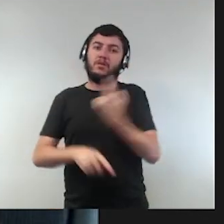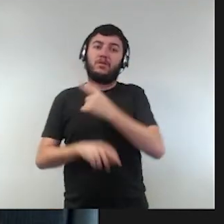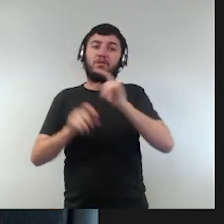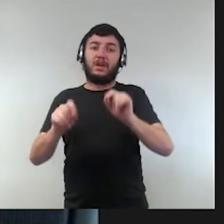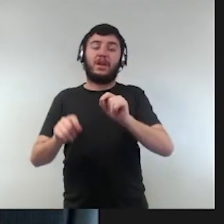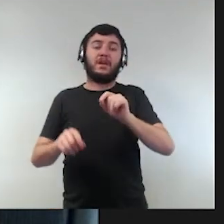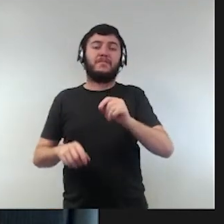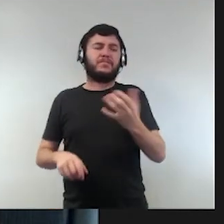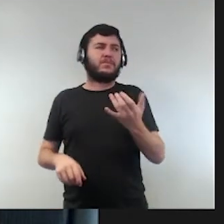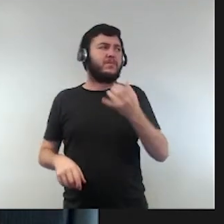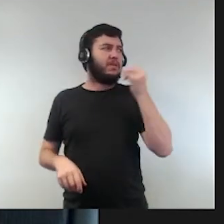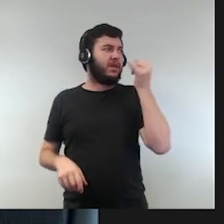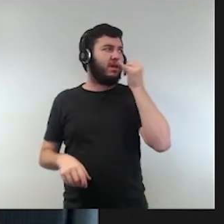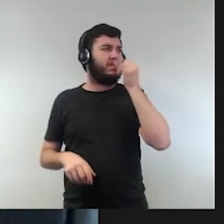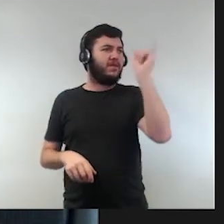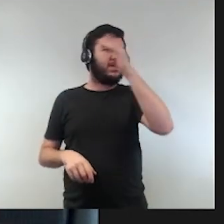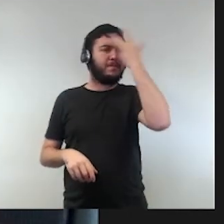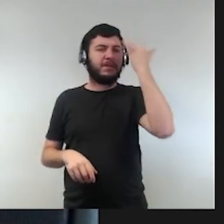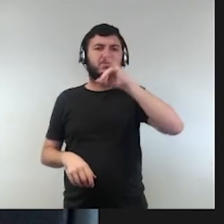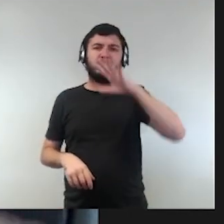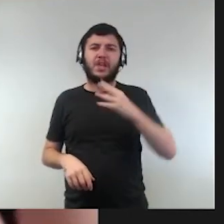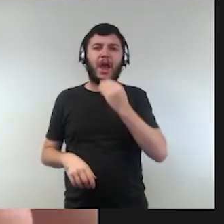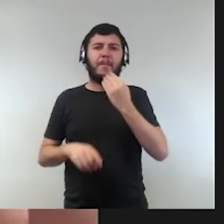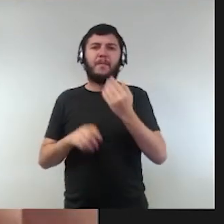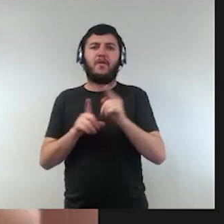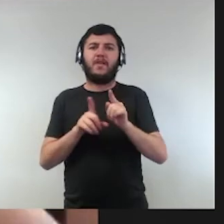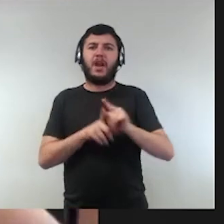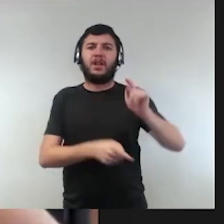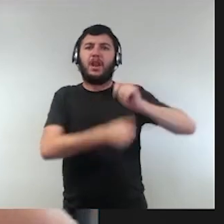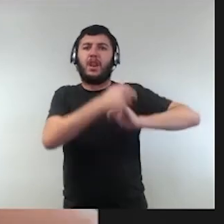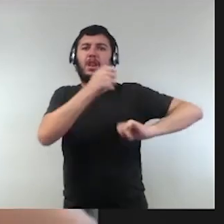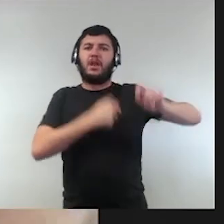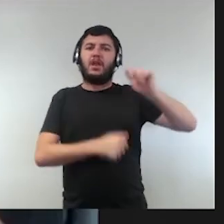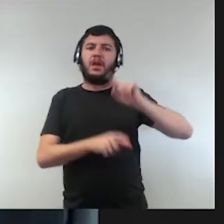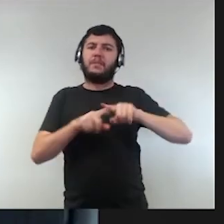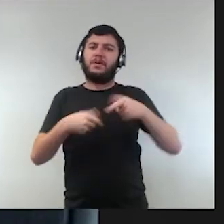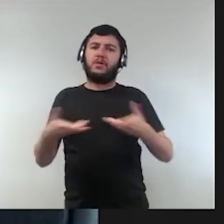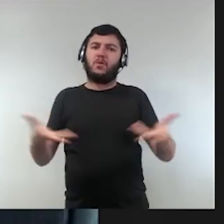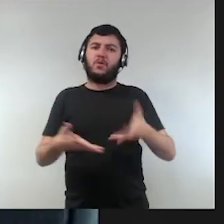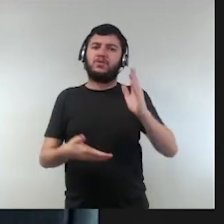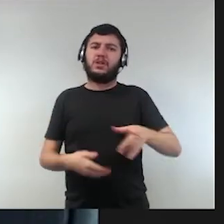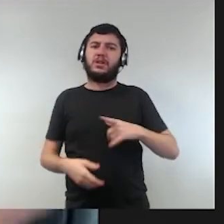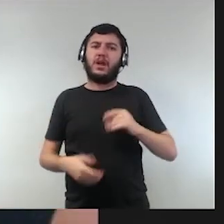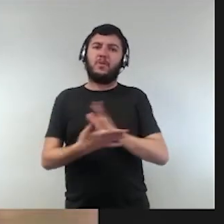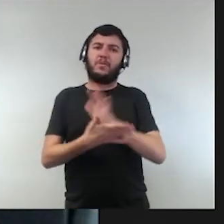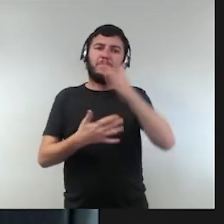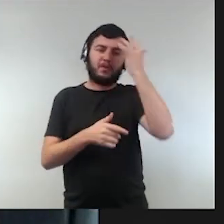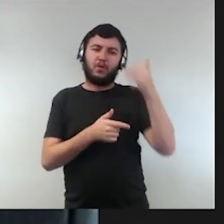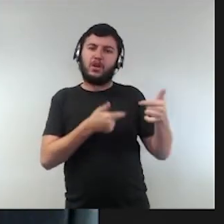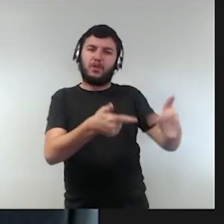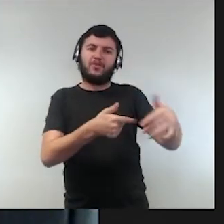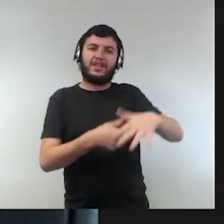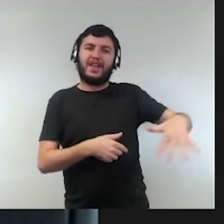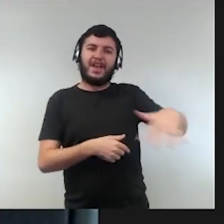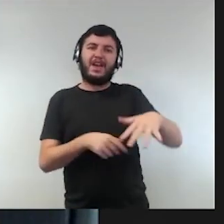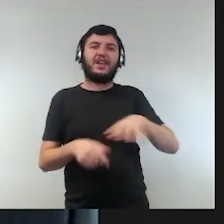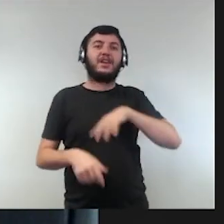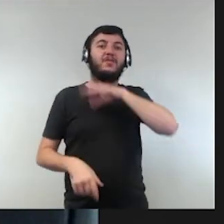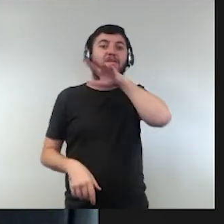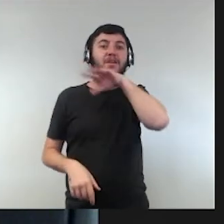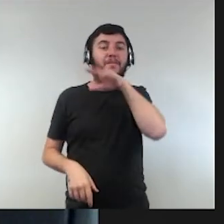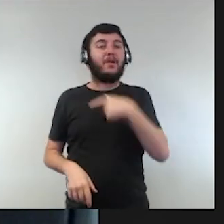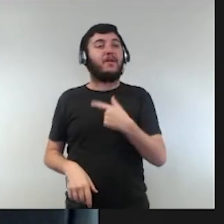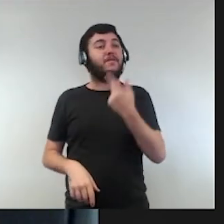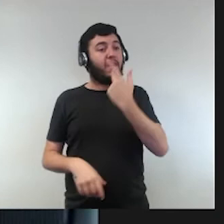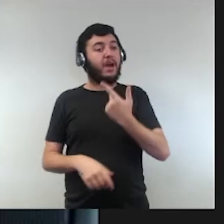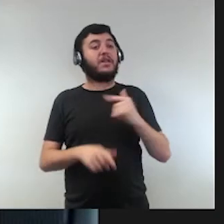Nós temos hoje pessoas na citada causa animal, né, que para mim é uma questão também de saúde,